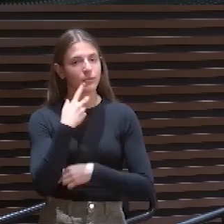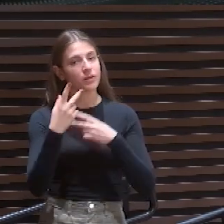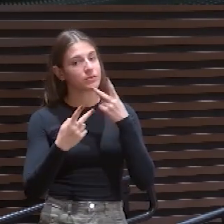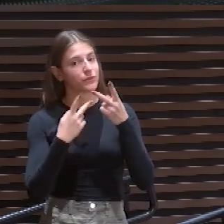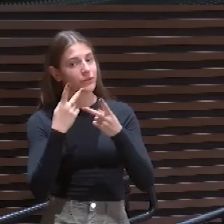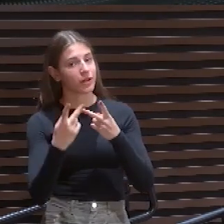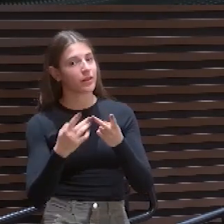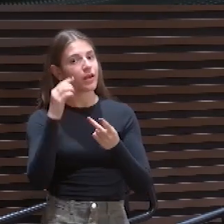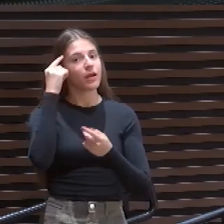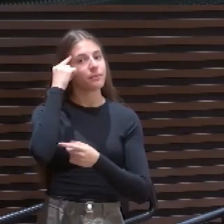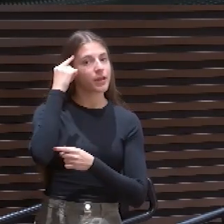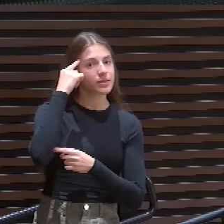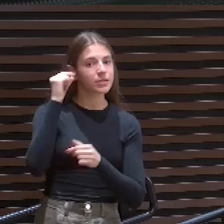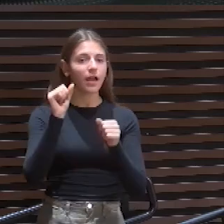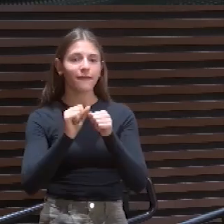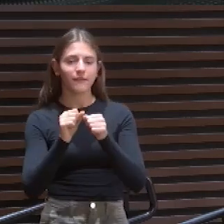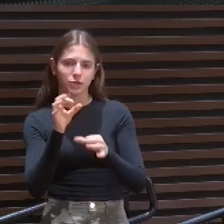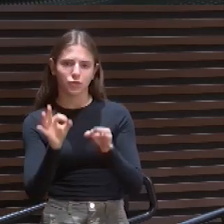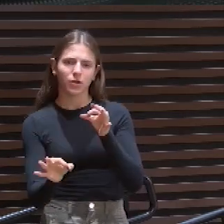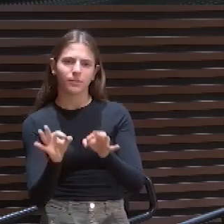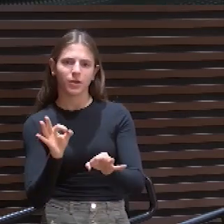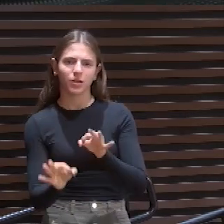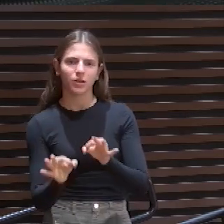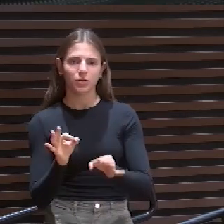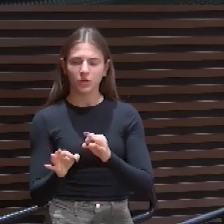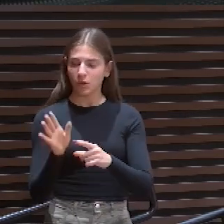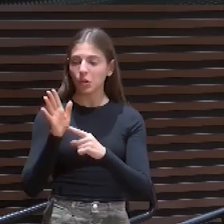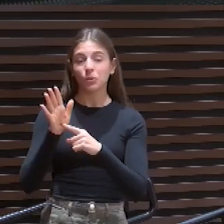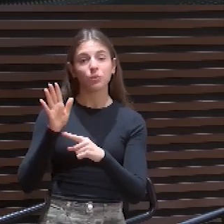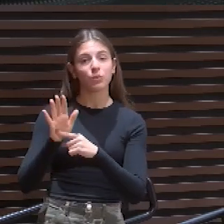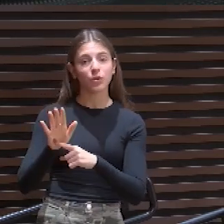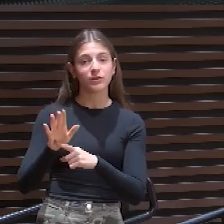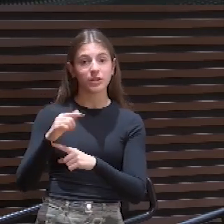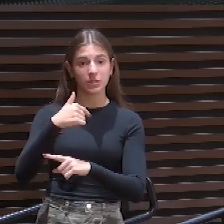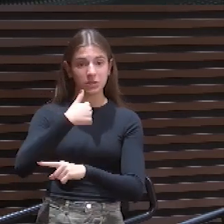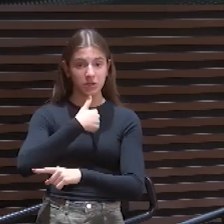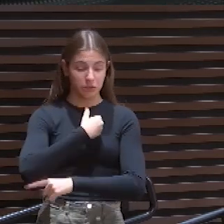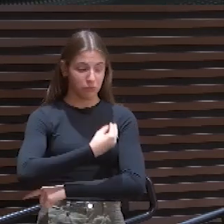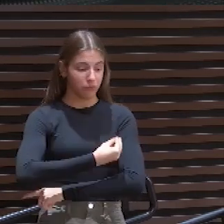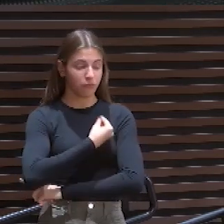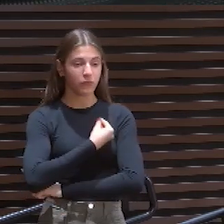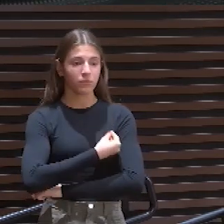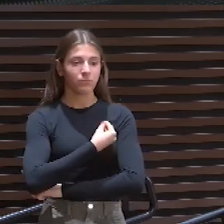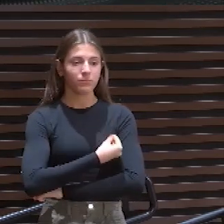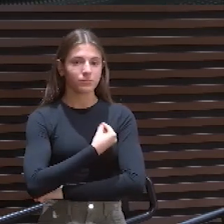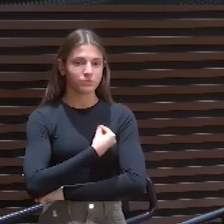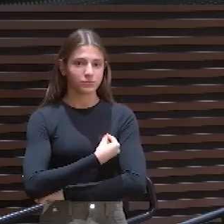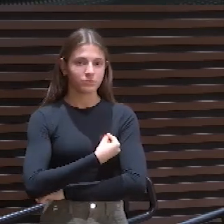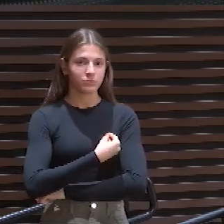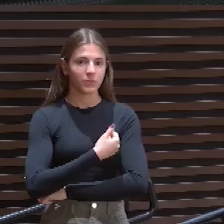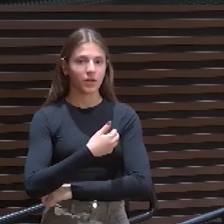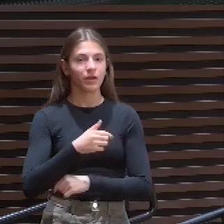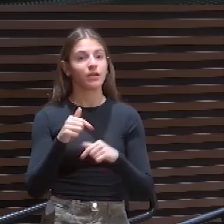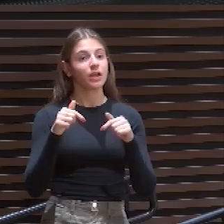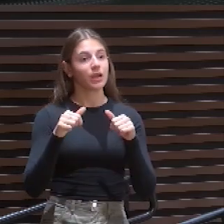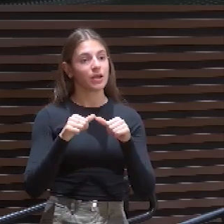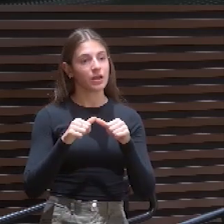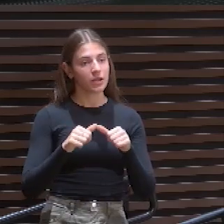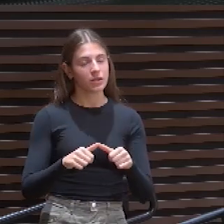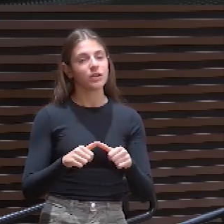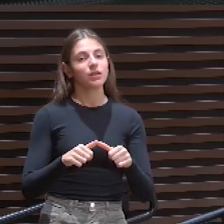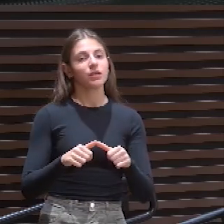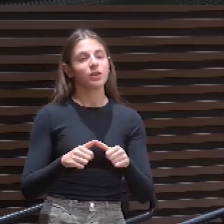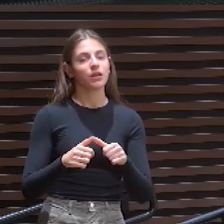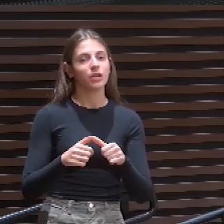de pensar, fazer julgamentos, evidencia que logo existo. Aqui, o jogo de palavras